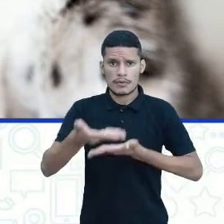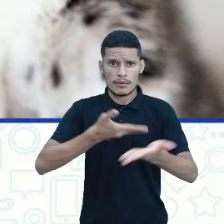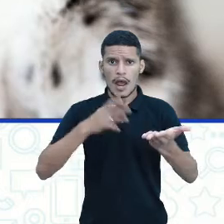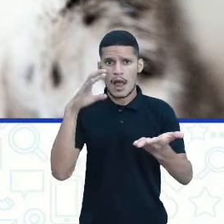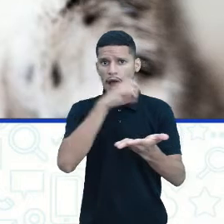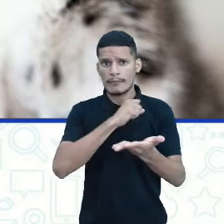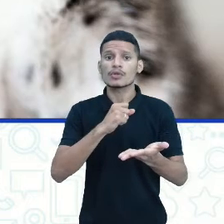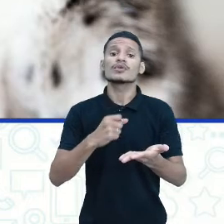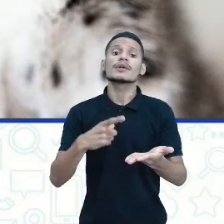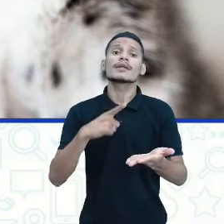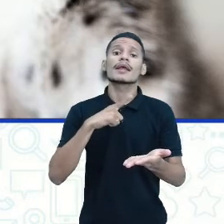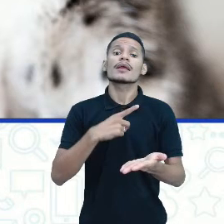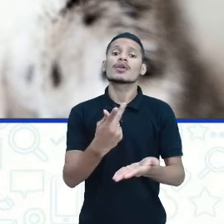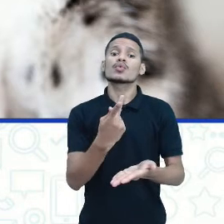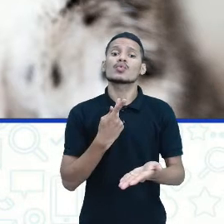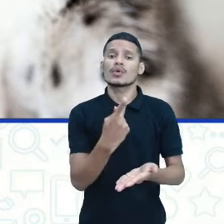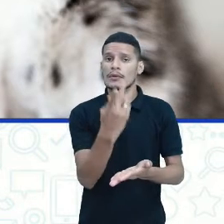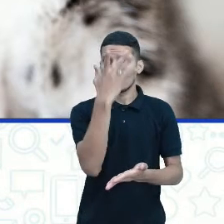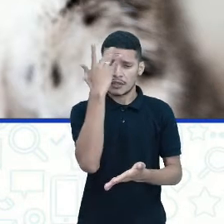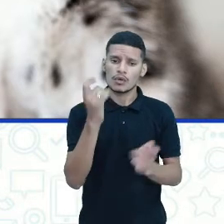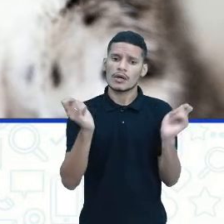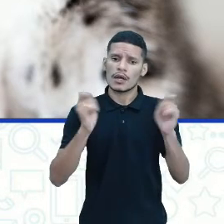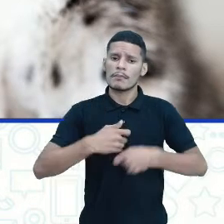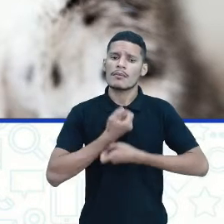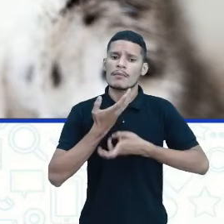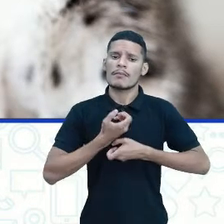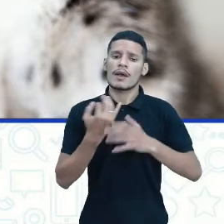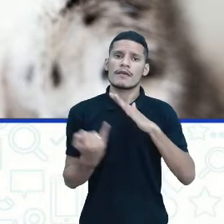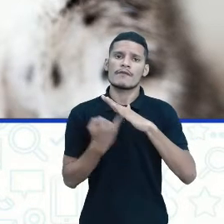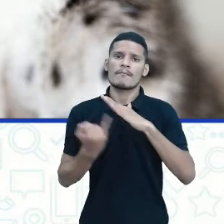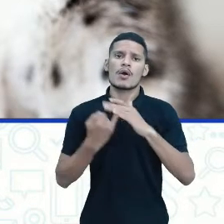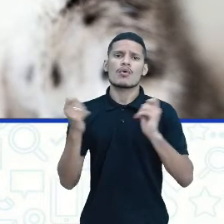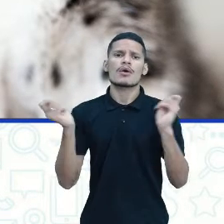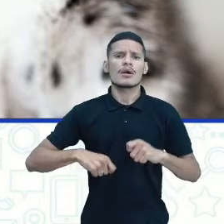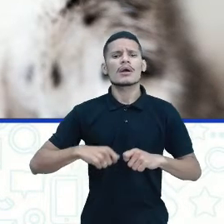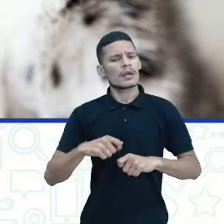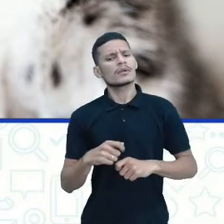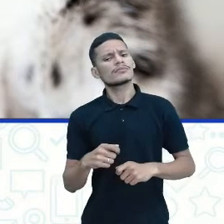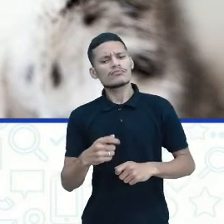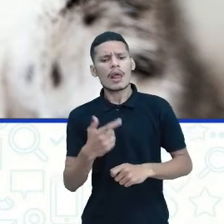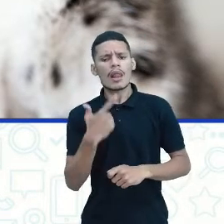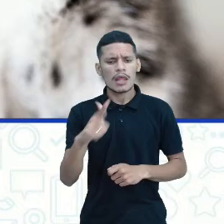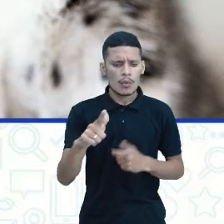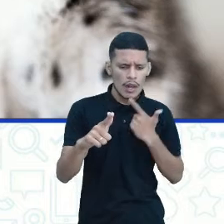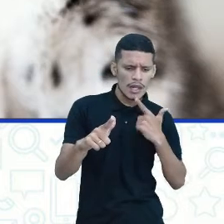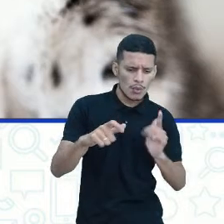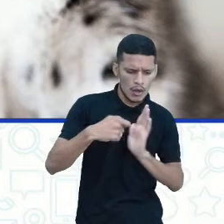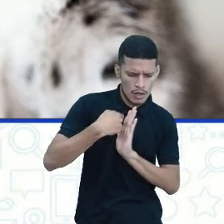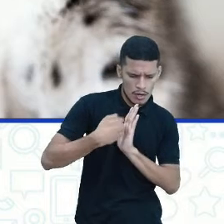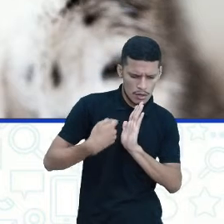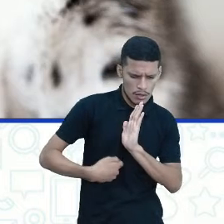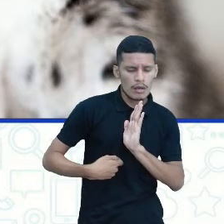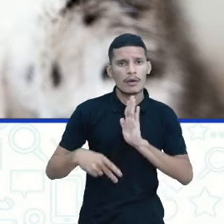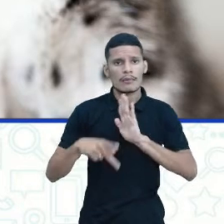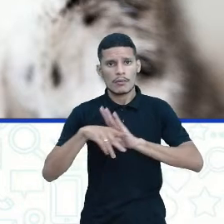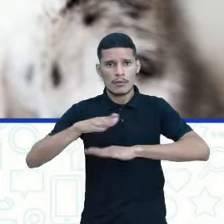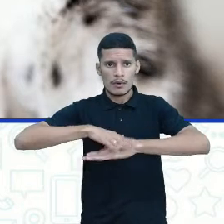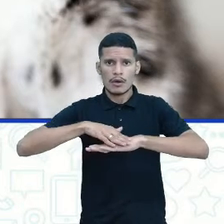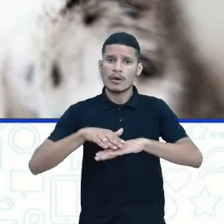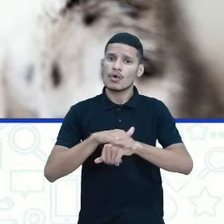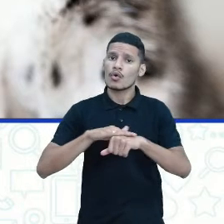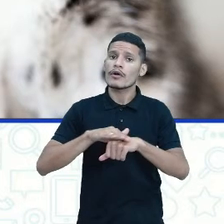com que os interlocutores se expressem de maneira mais informal possível, fazendo com que a língua escrita por eles, usada no momento da